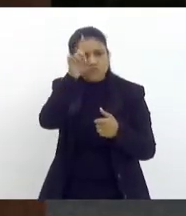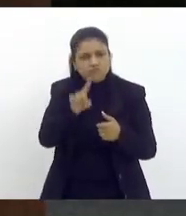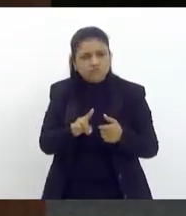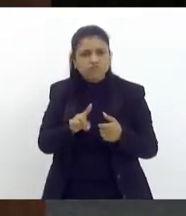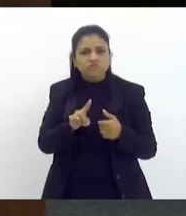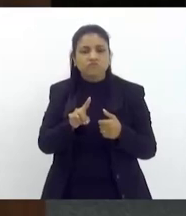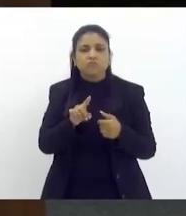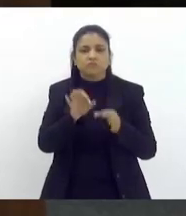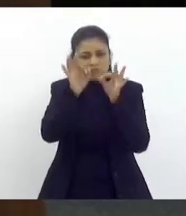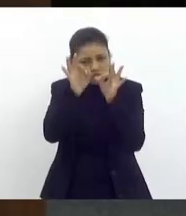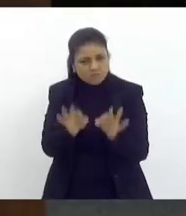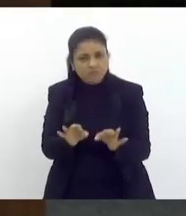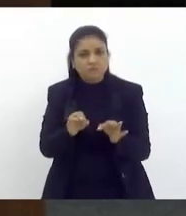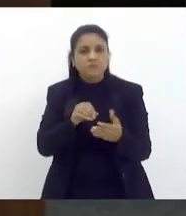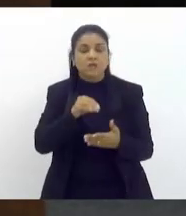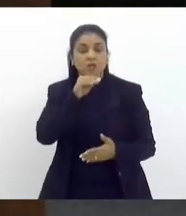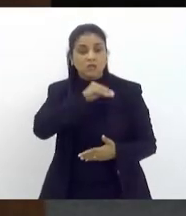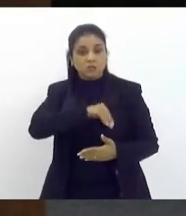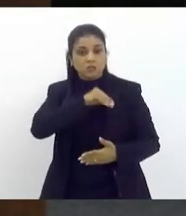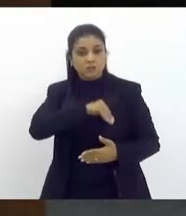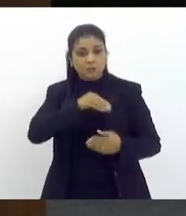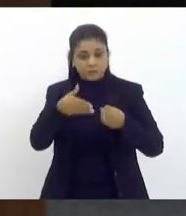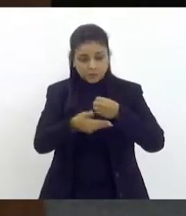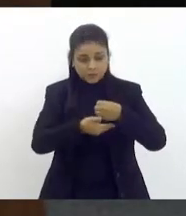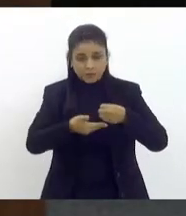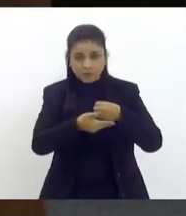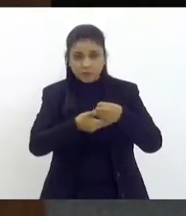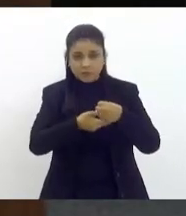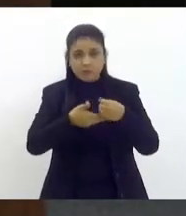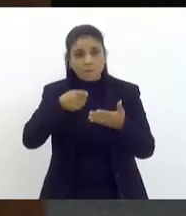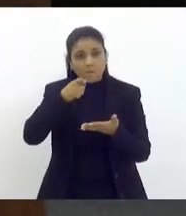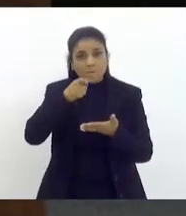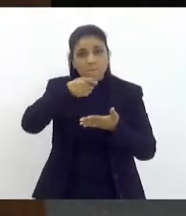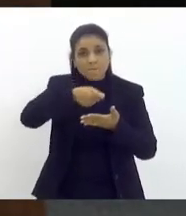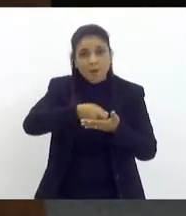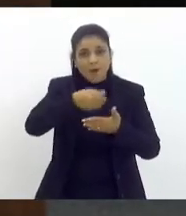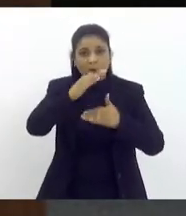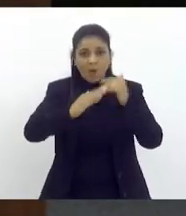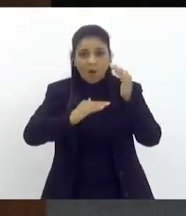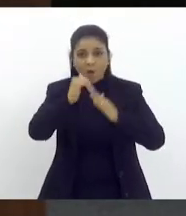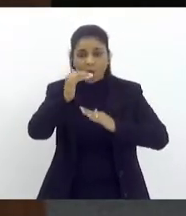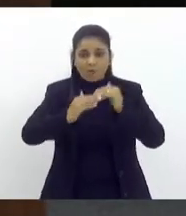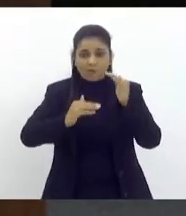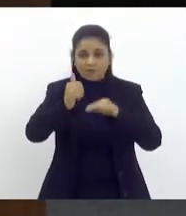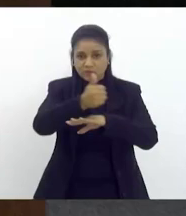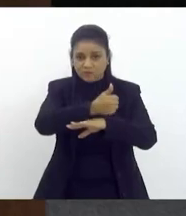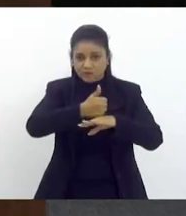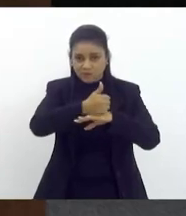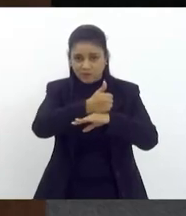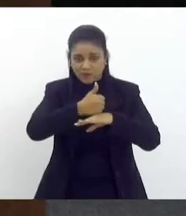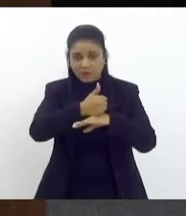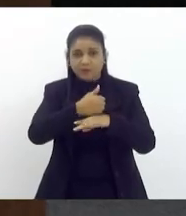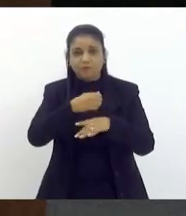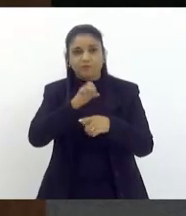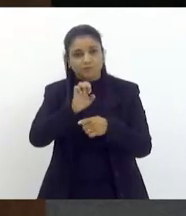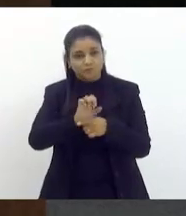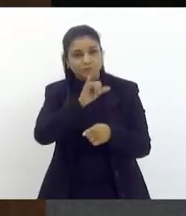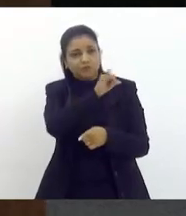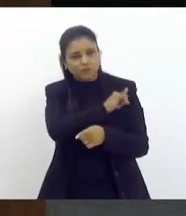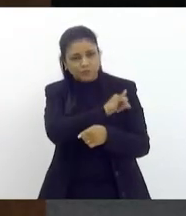é o piso Nacional sendo pago aos profissionais de educação aqui no estado do Rio de Janeiro que já tá com piso defasado